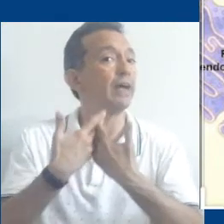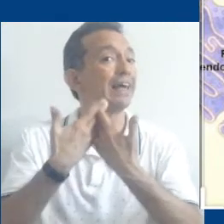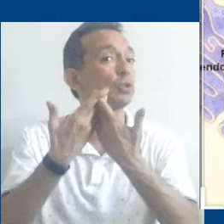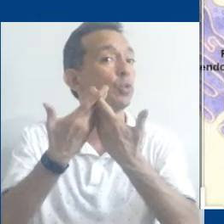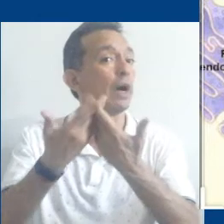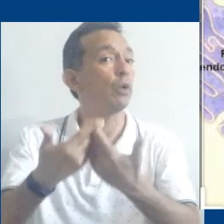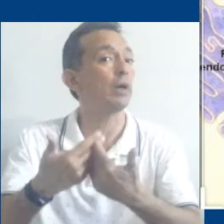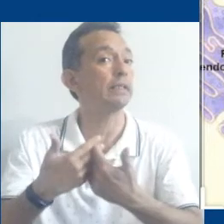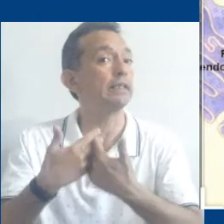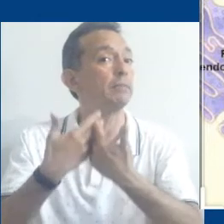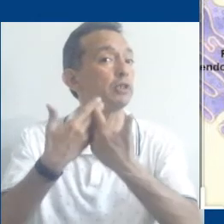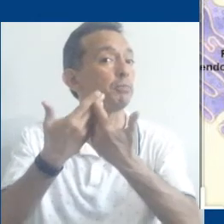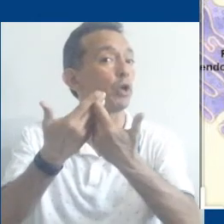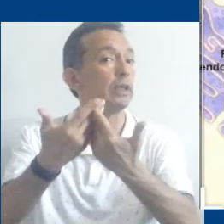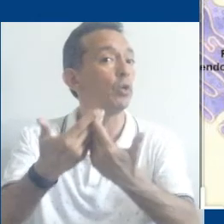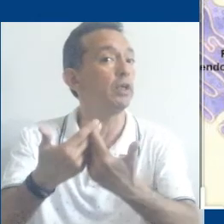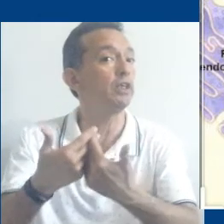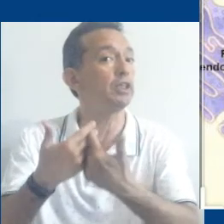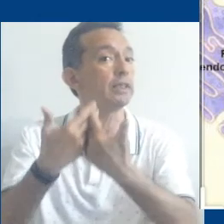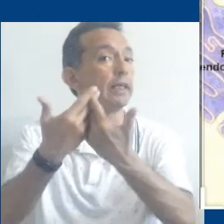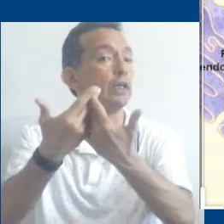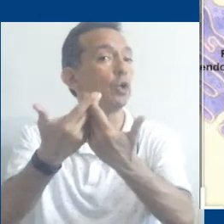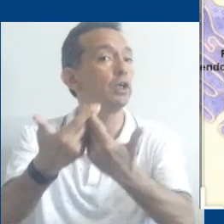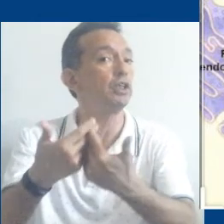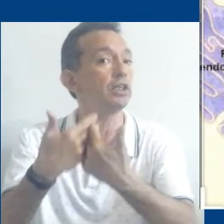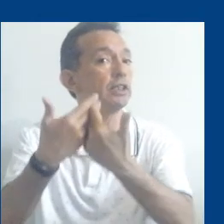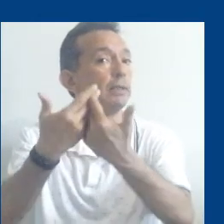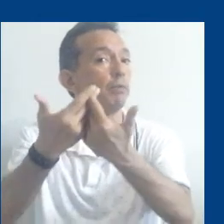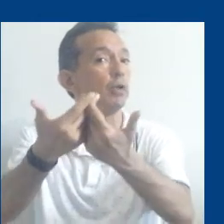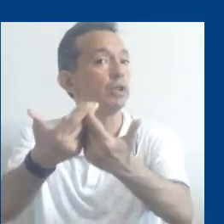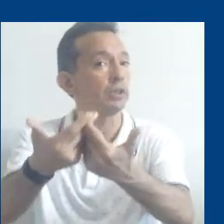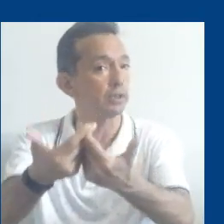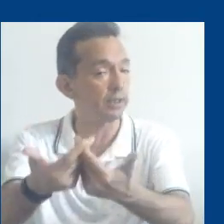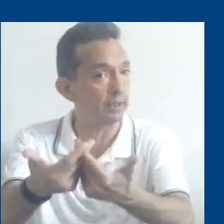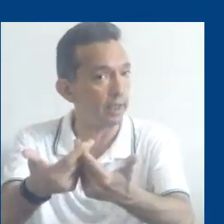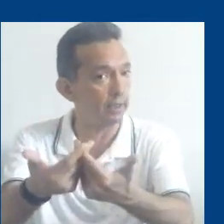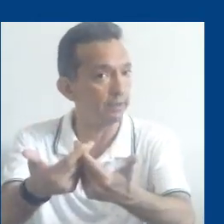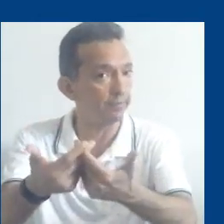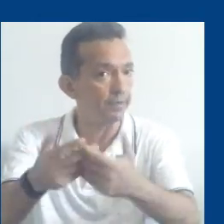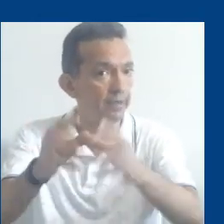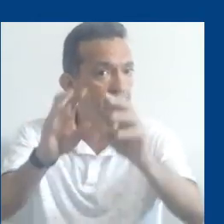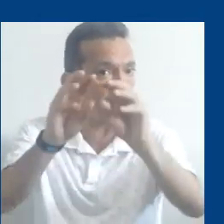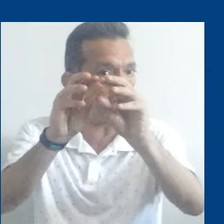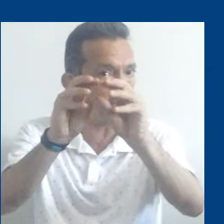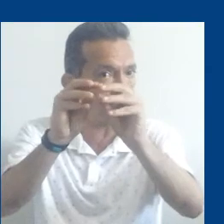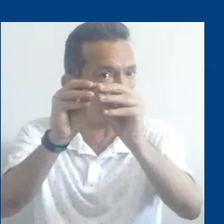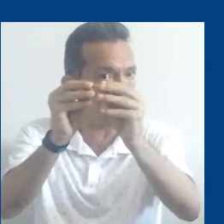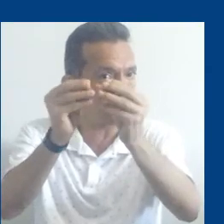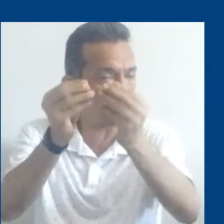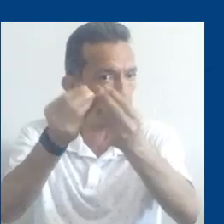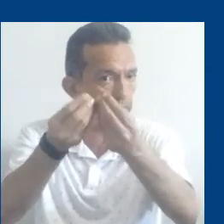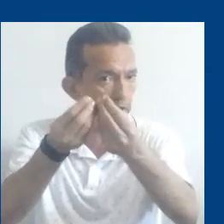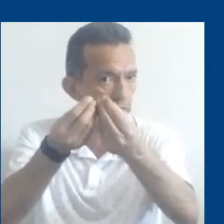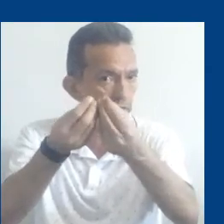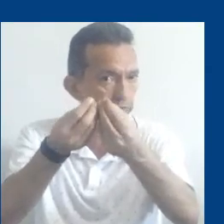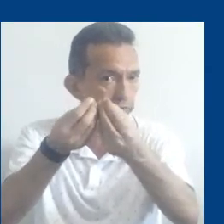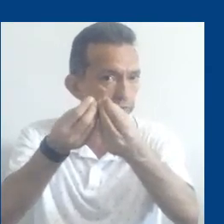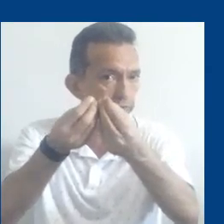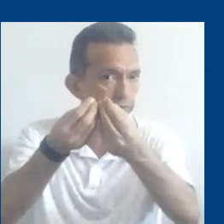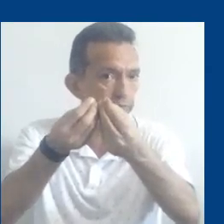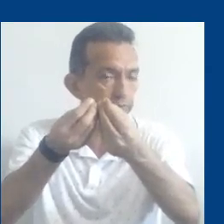ele vai atuar com as enzimas proteolíticas, glicolíticas e lipolíticas que tem, vai digerir este